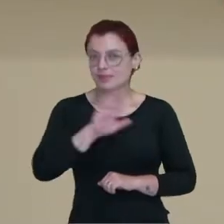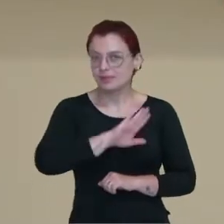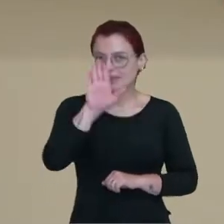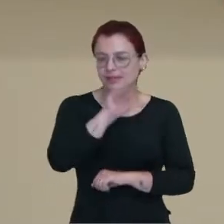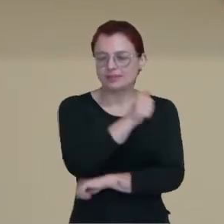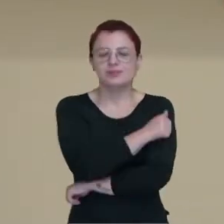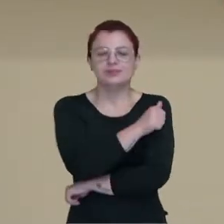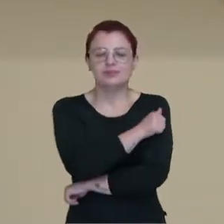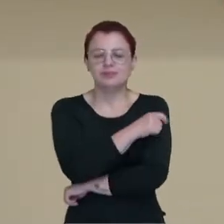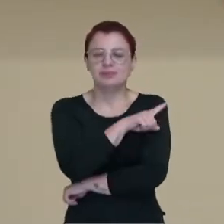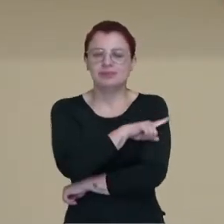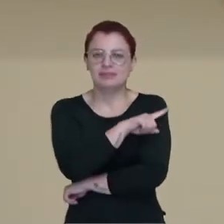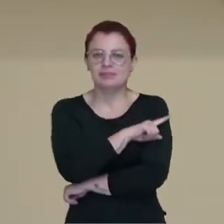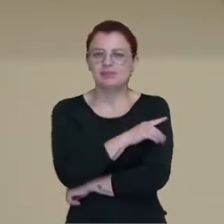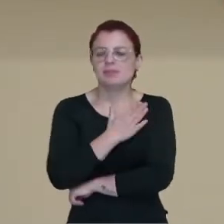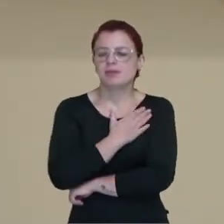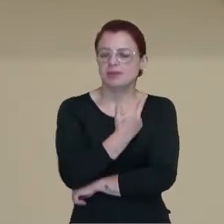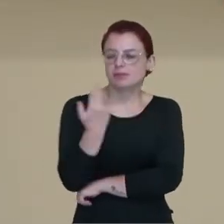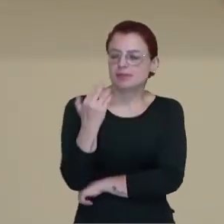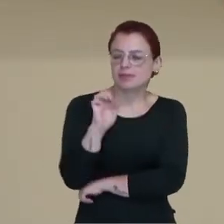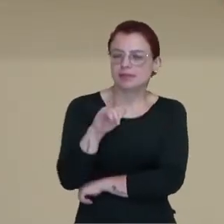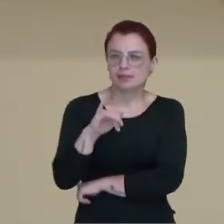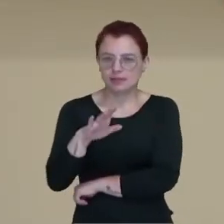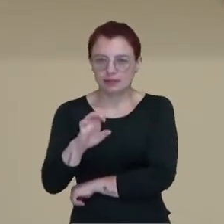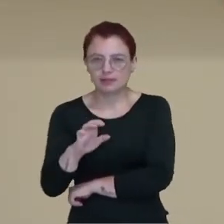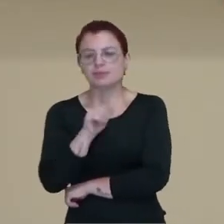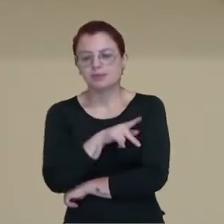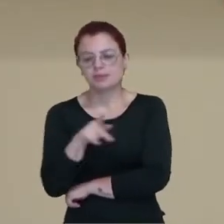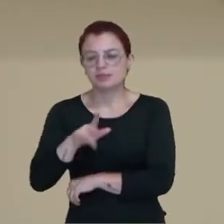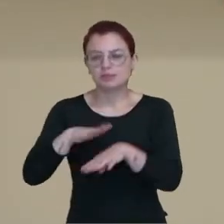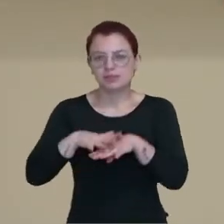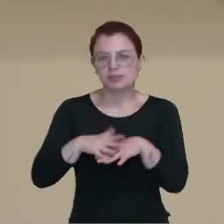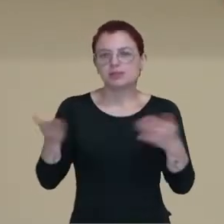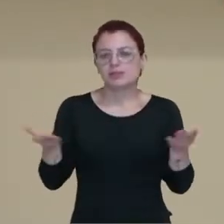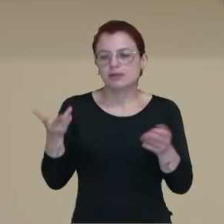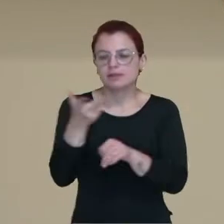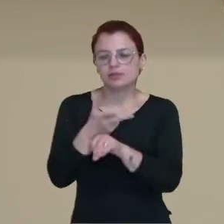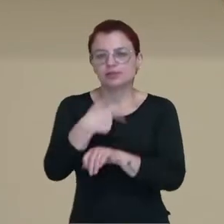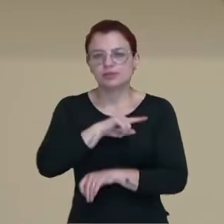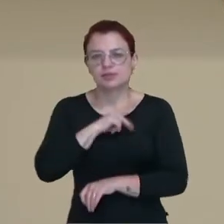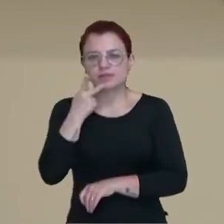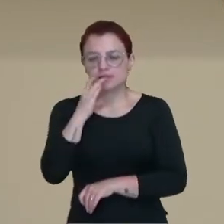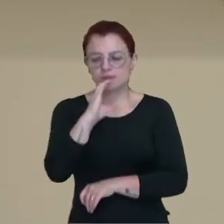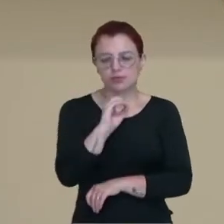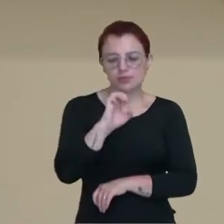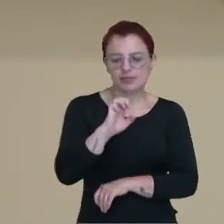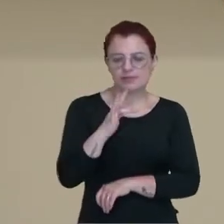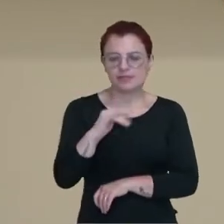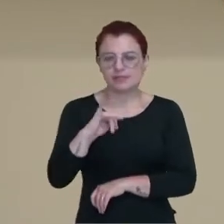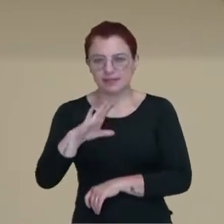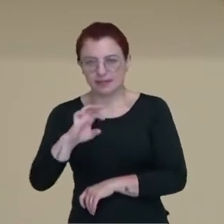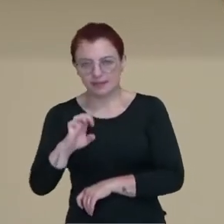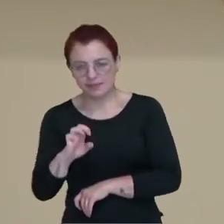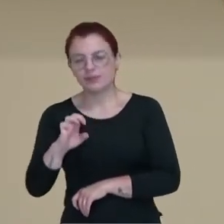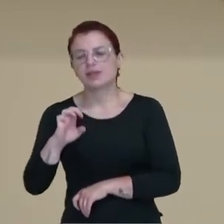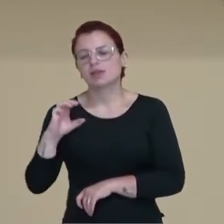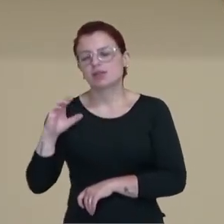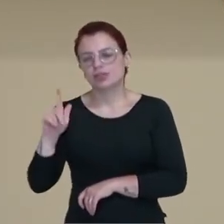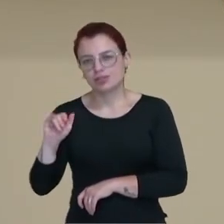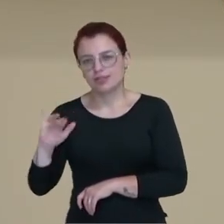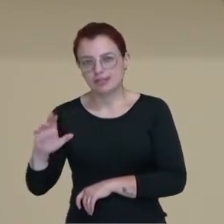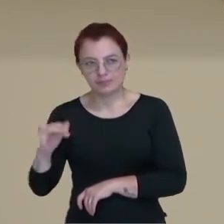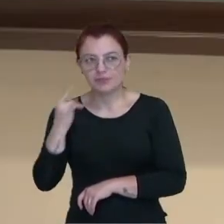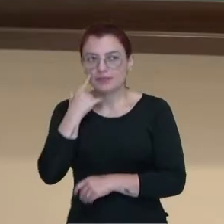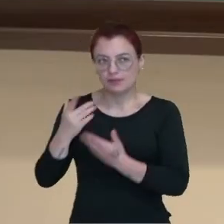Olá, estudante da primeira série, eu sou a professora Eliane e nesse vídeo nós vamos falar sobre coeficiente de Gini. Então, acompanhe aqui